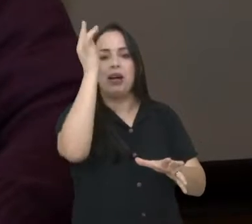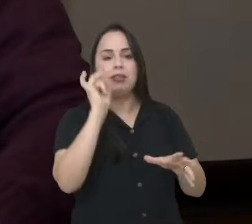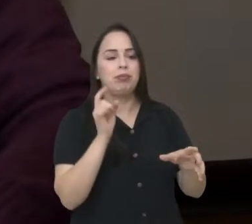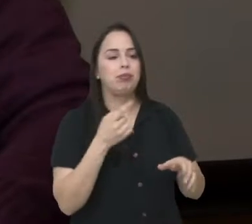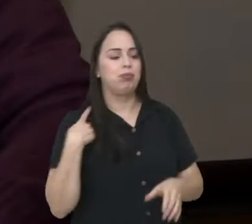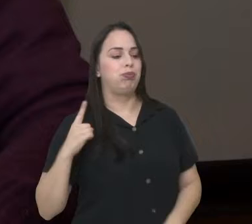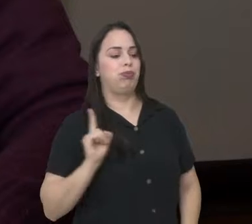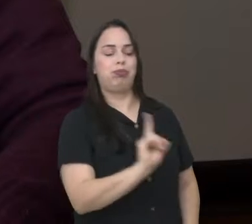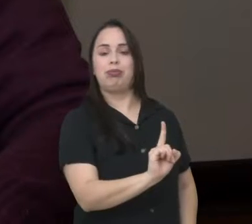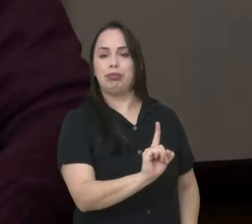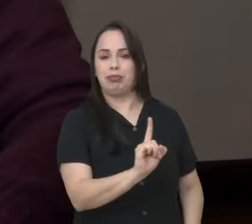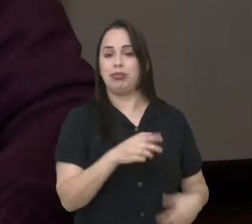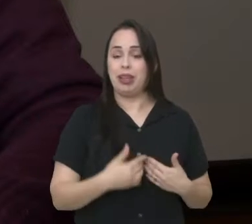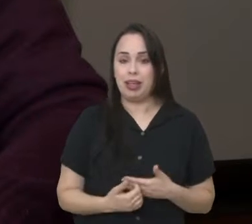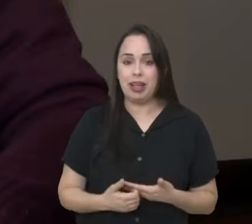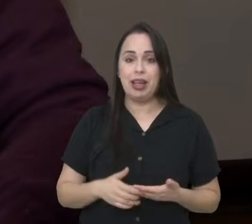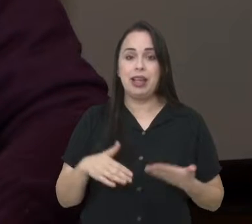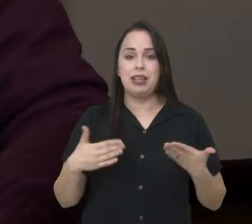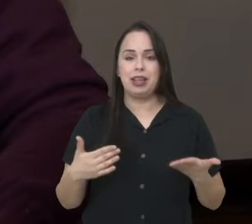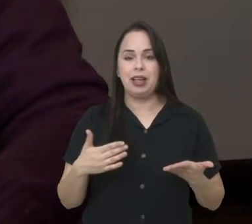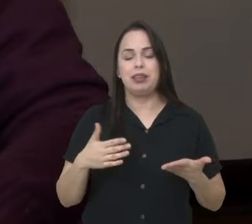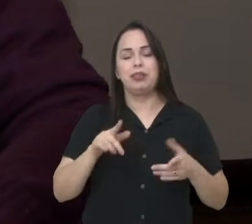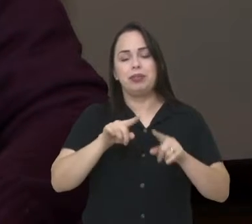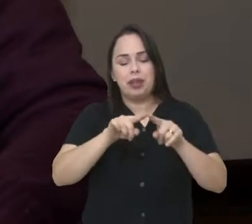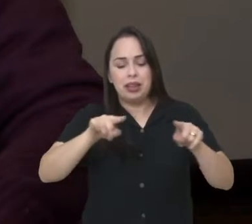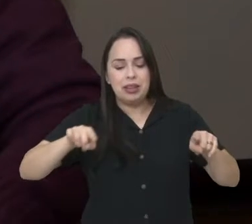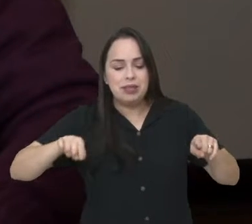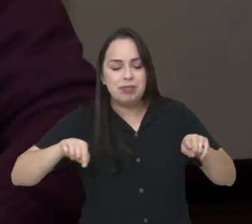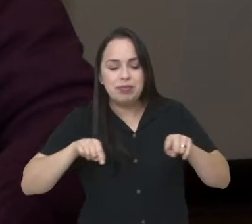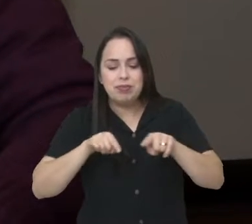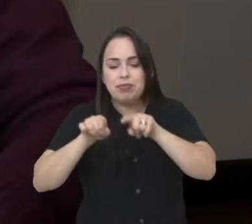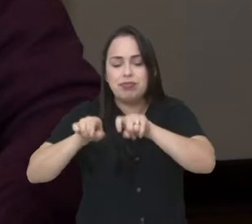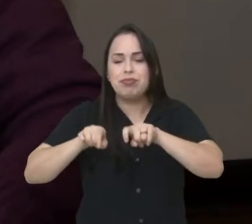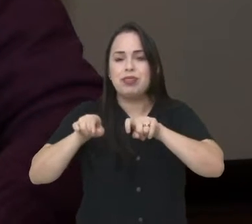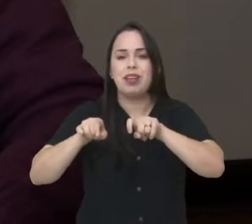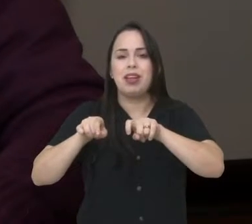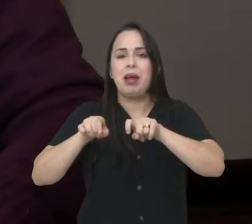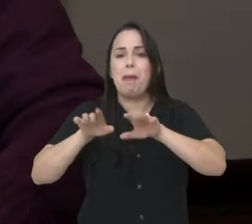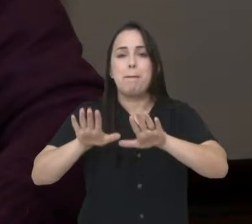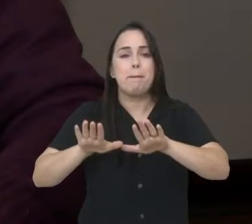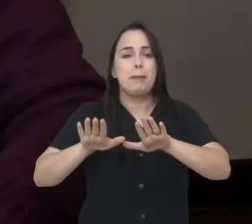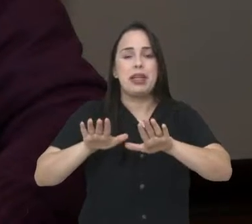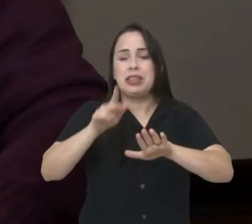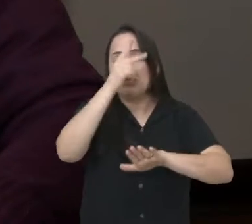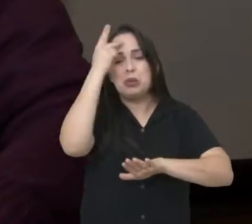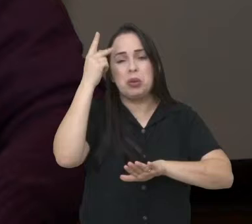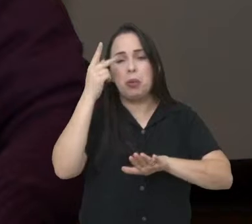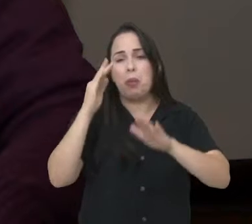acabou a chácara, eles estavam lá ainda, mas não tinham onde morar porque eles não tinham lugar.